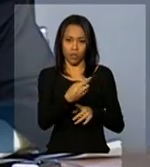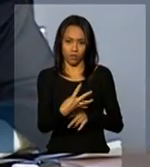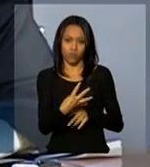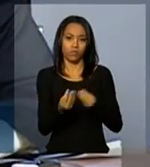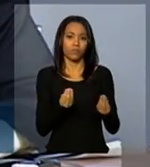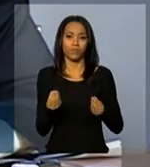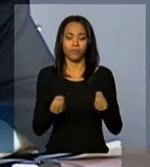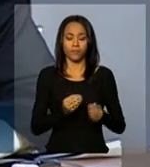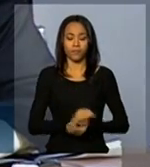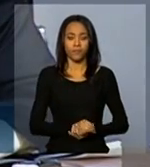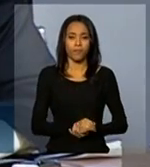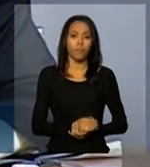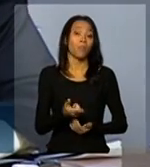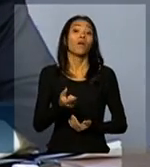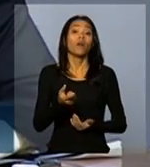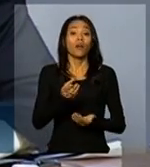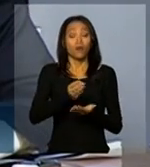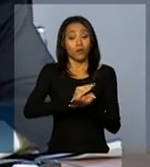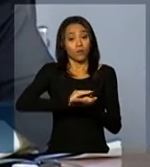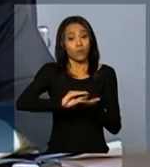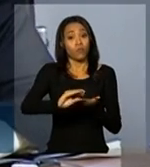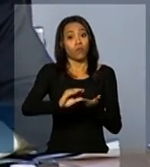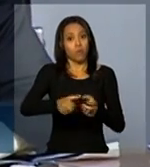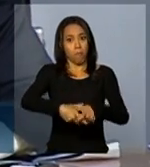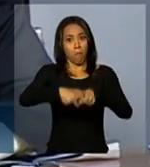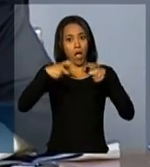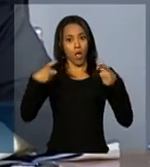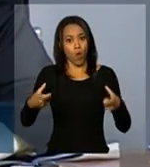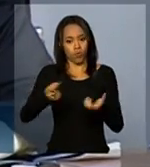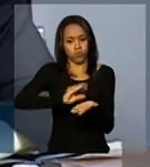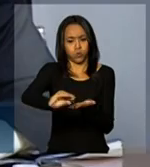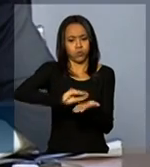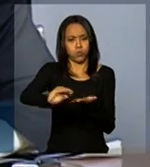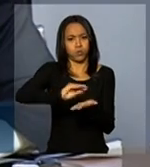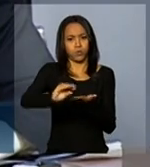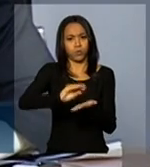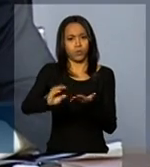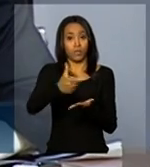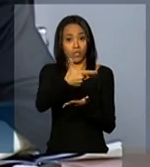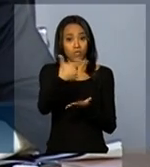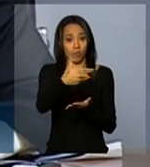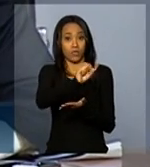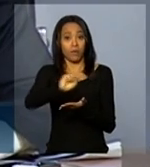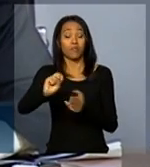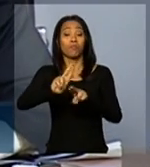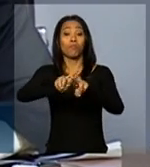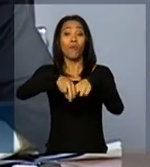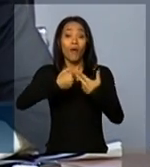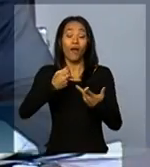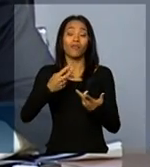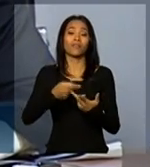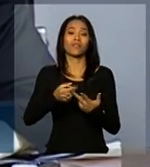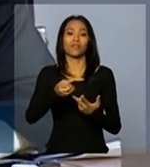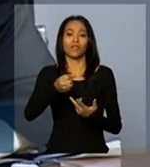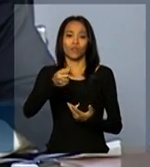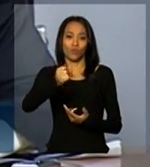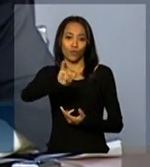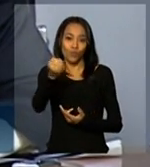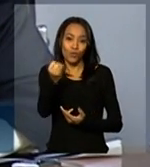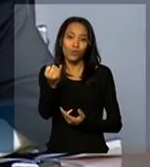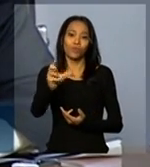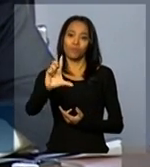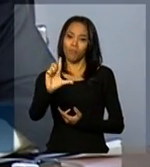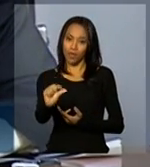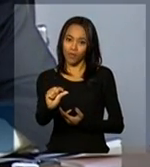investimento foi um pouco maior no primeiro semestre, porque as taxas de juros estavam menores para a aquisição dos bens de